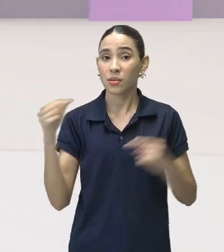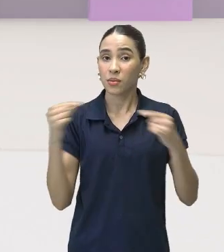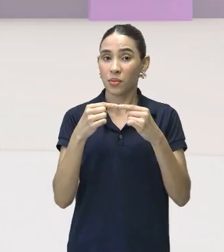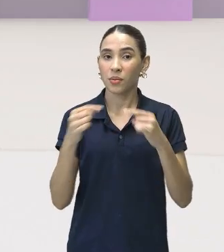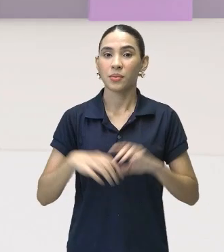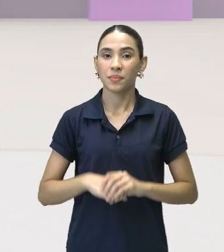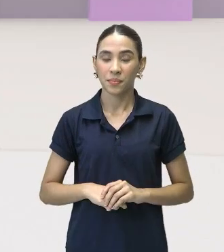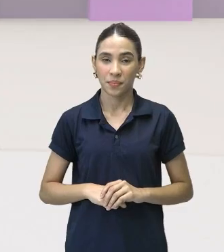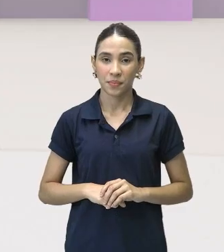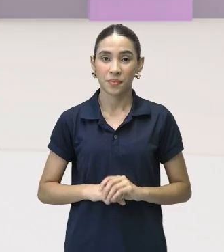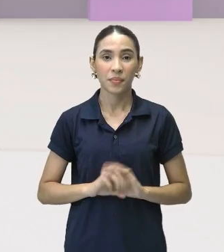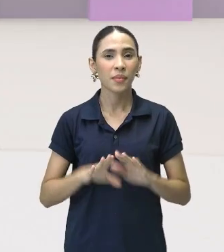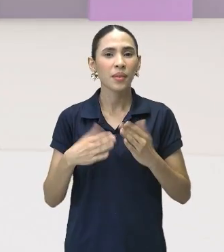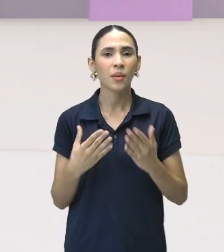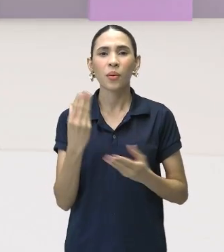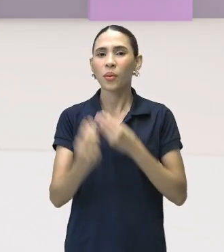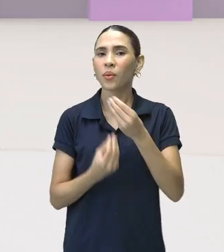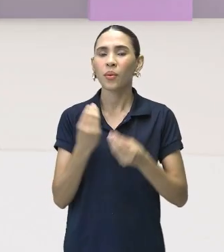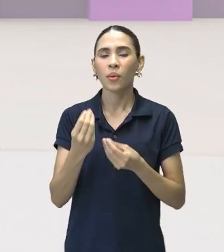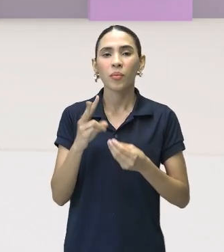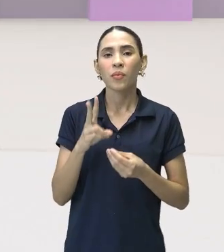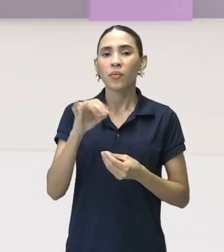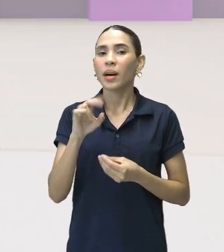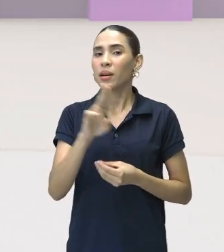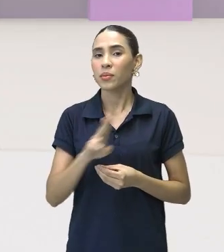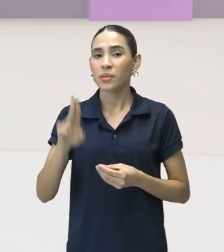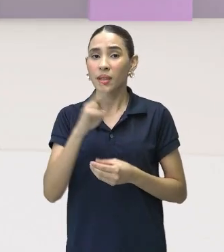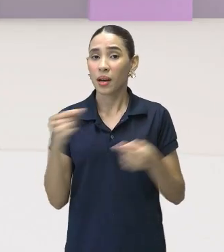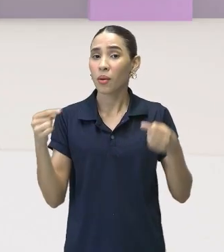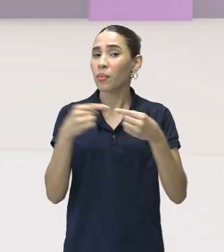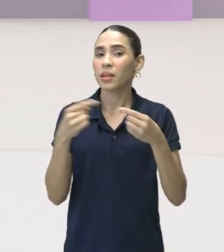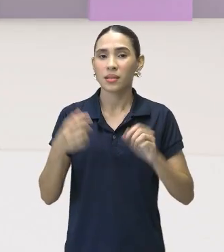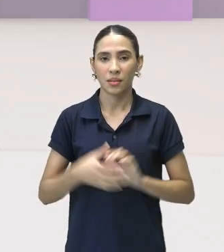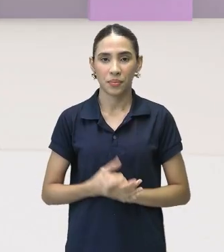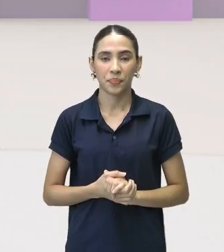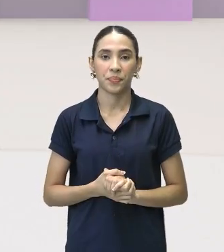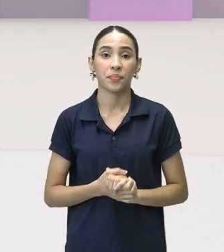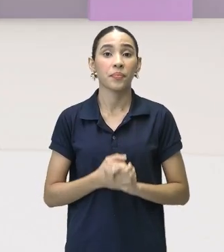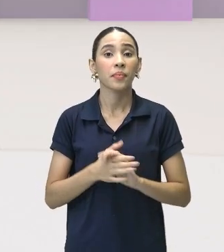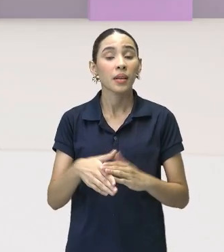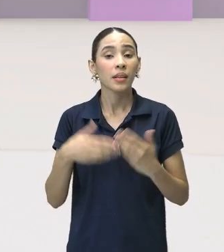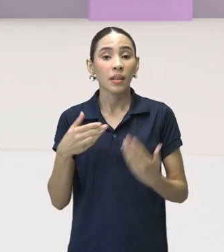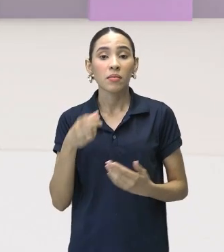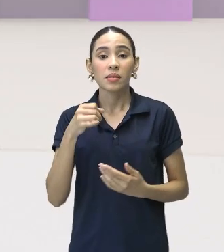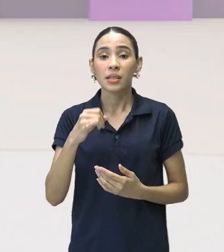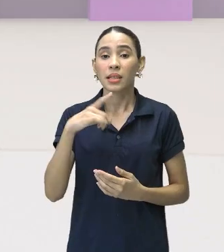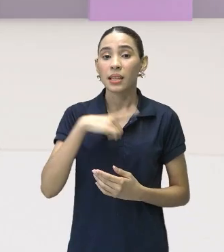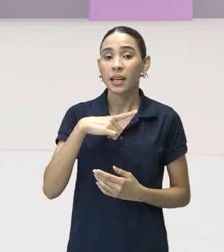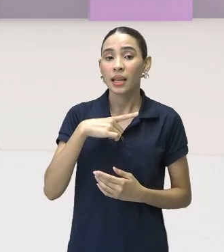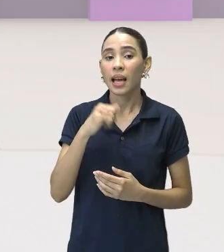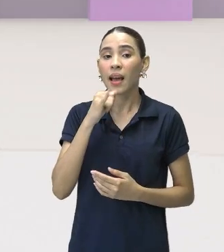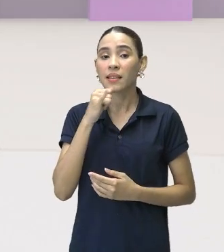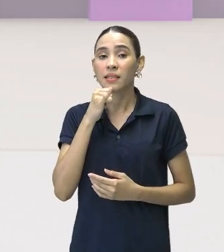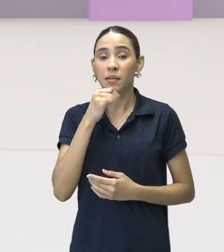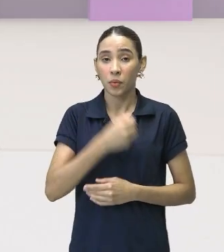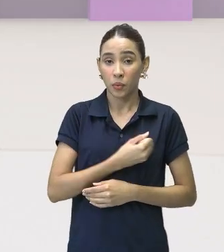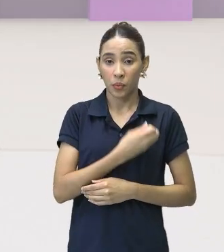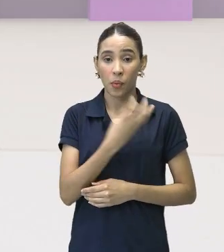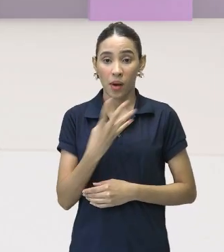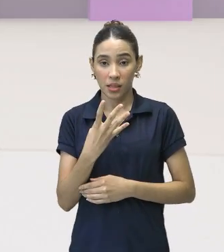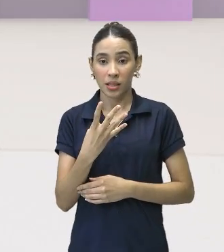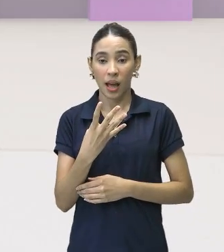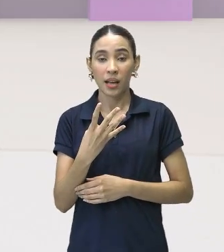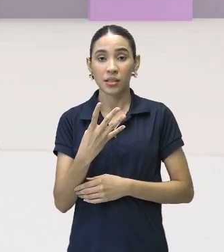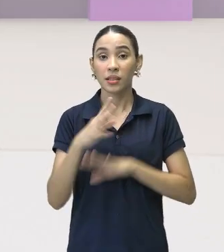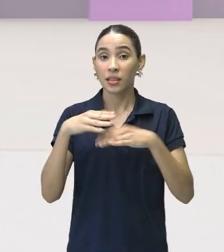combinações, tá? Então, quando é que a gente vai usar as nossas combinações? Quando nós temos uma quantidade